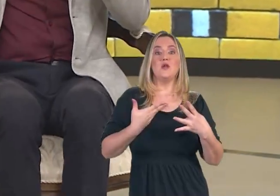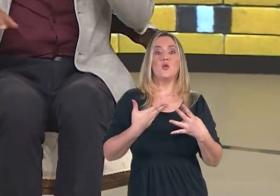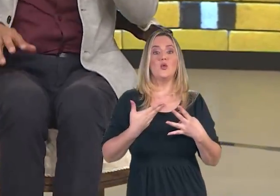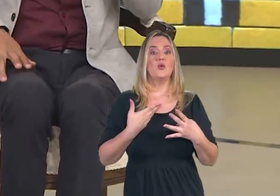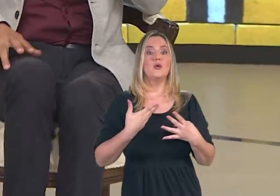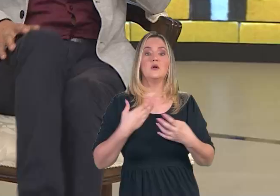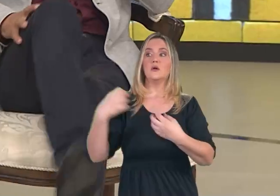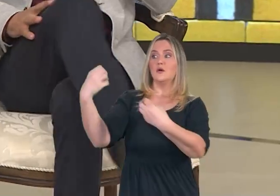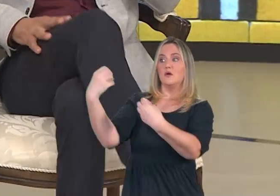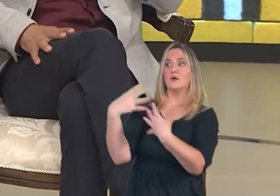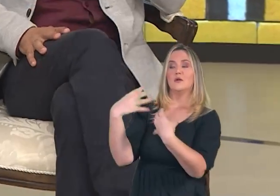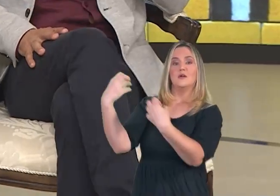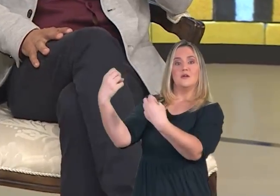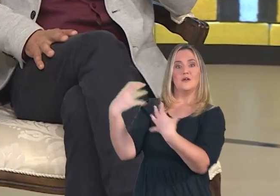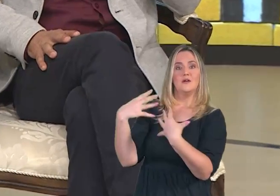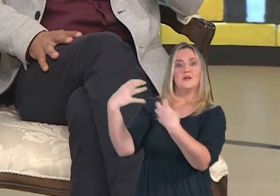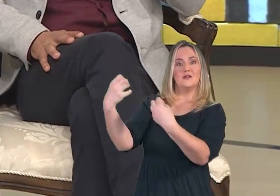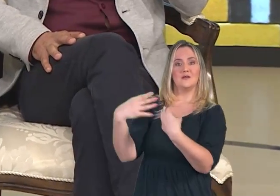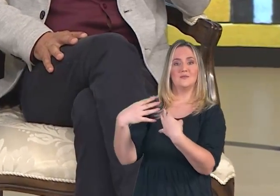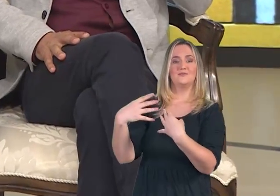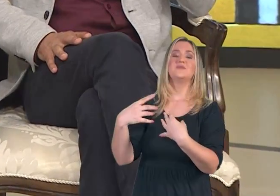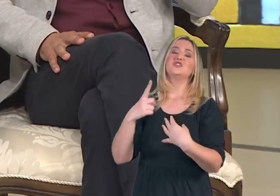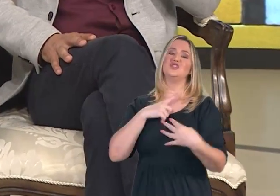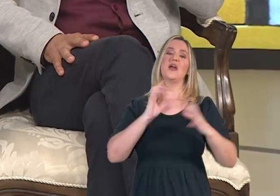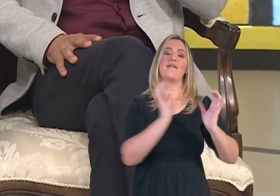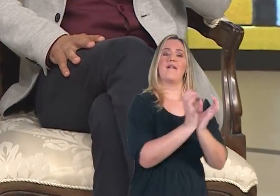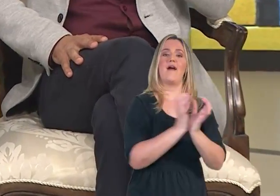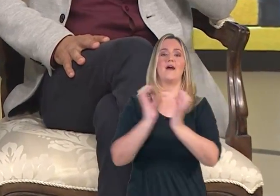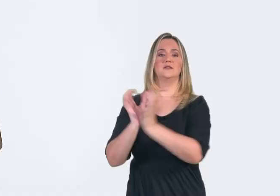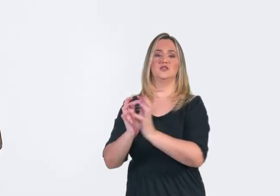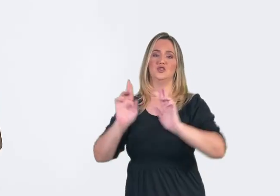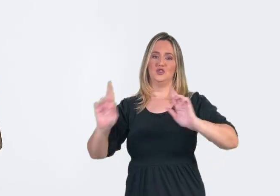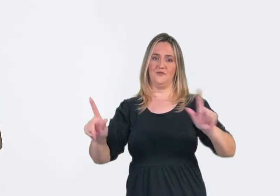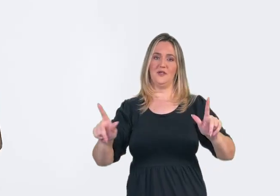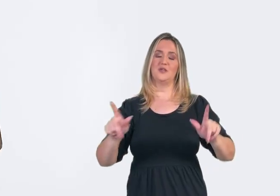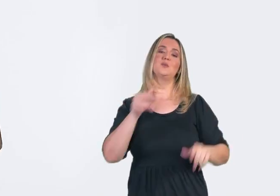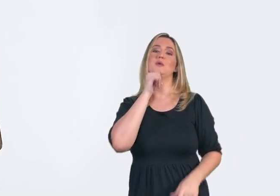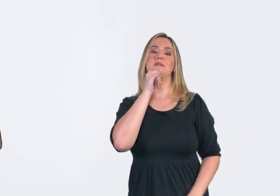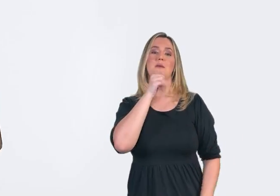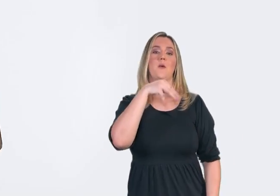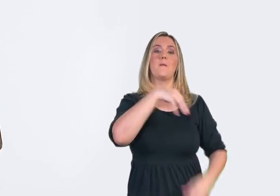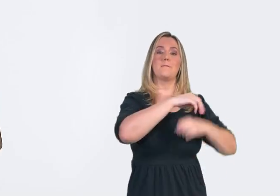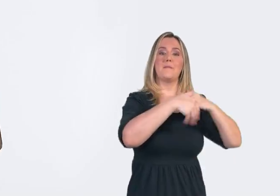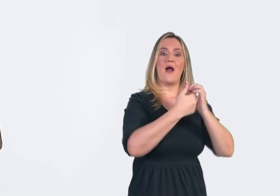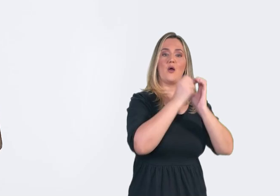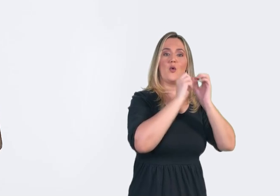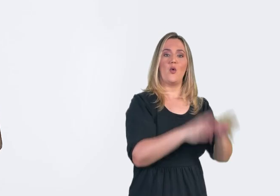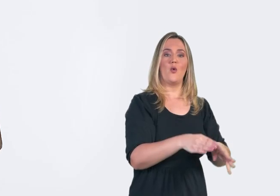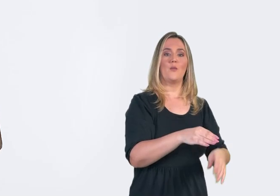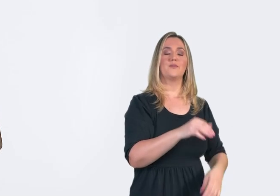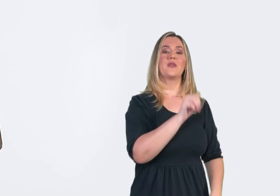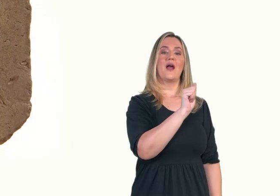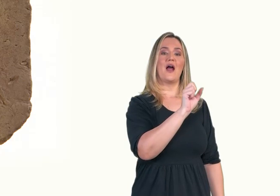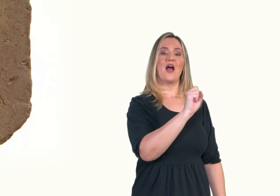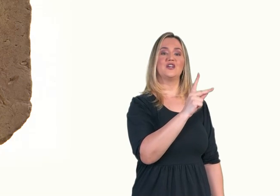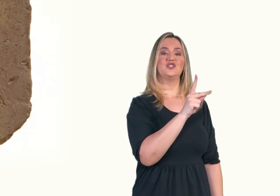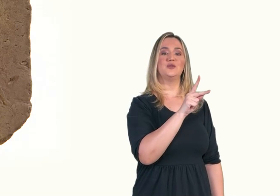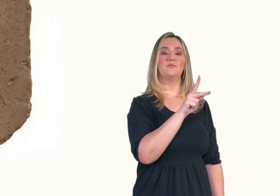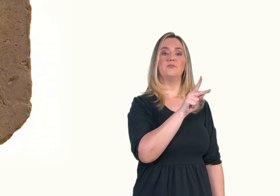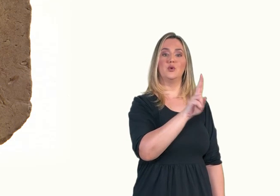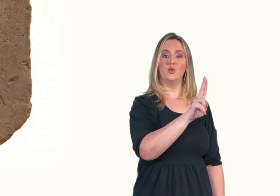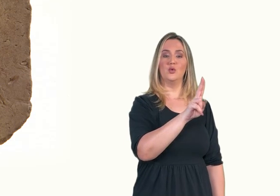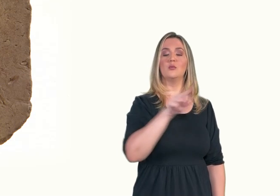da Babilônia envolvia 2 classes de magos, ou 2 especialidades. Os Ashpu, que eram os exorcistas, e